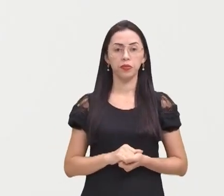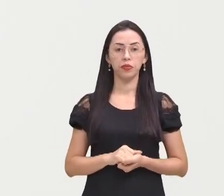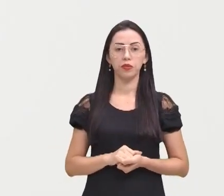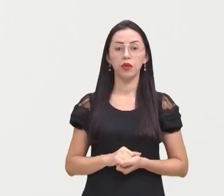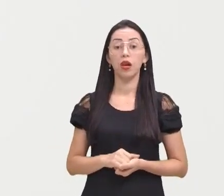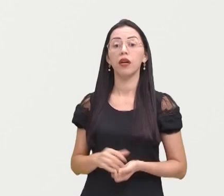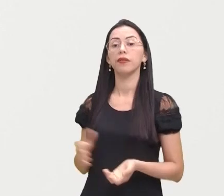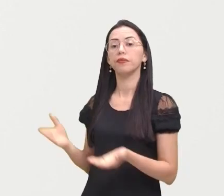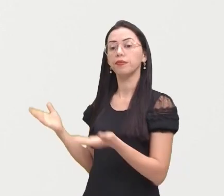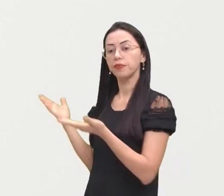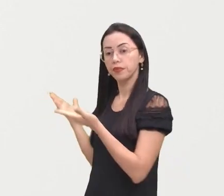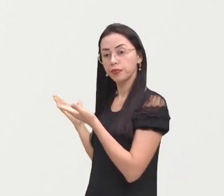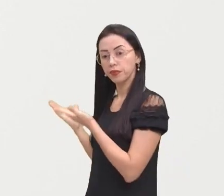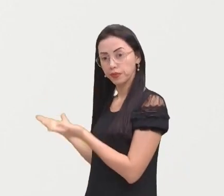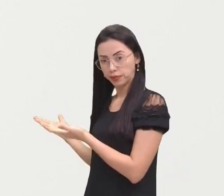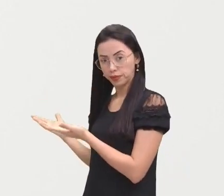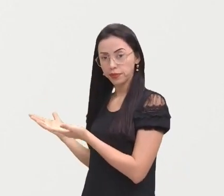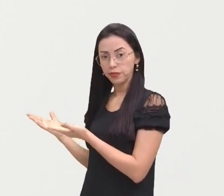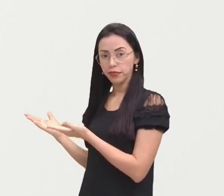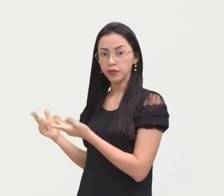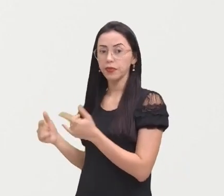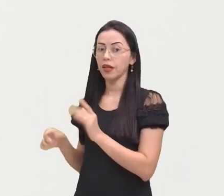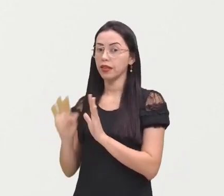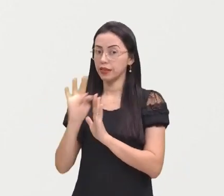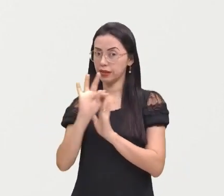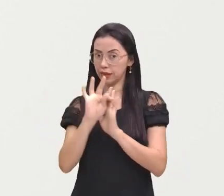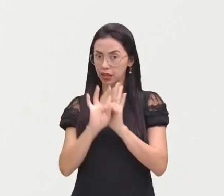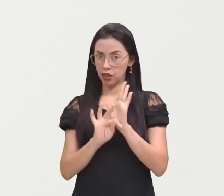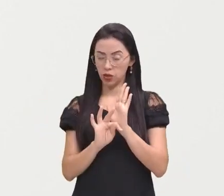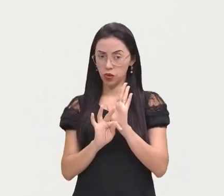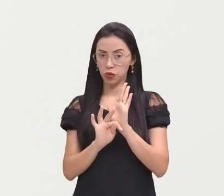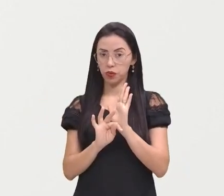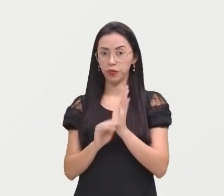O texto abaixo, este texto aqui,